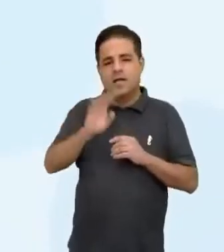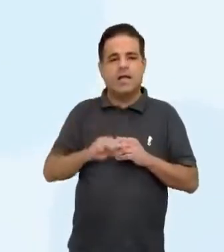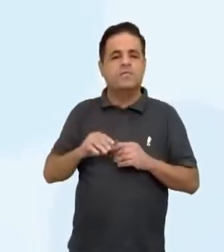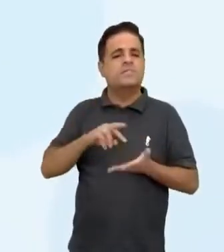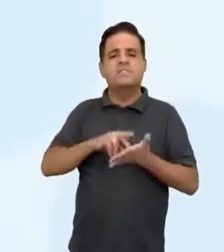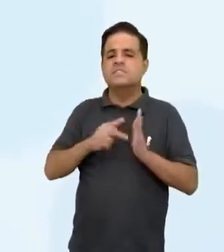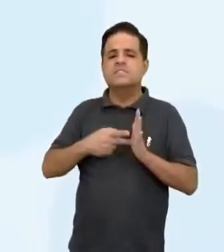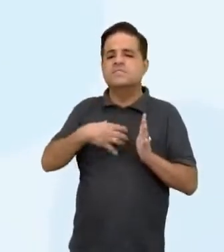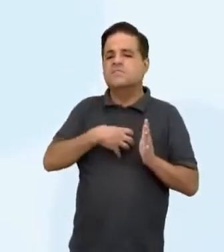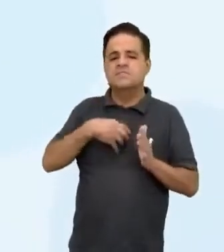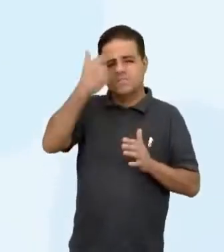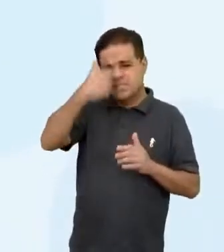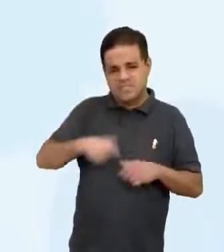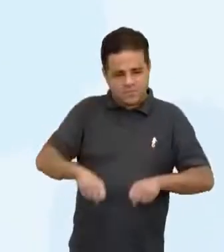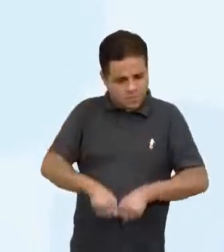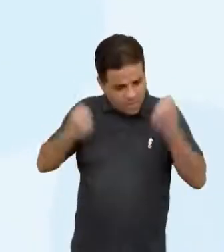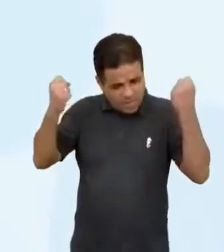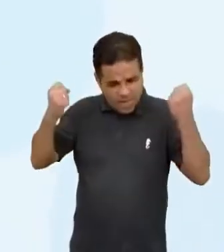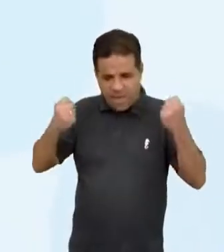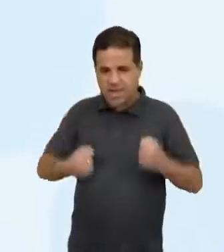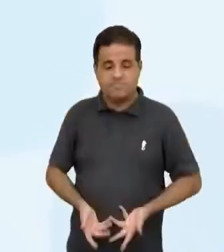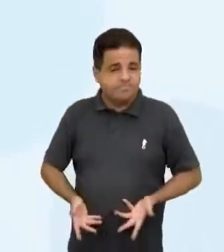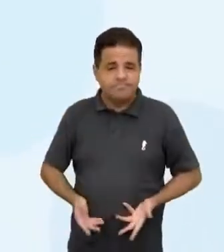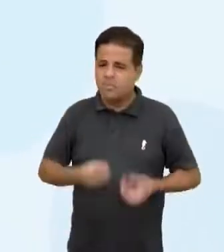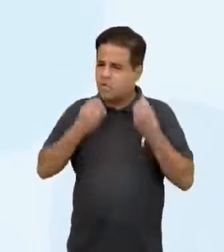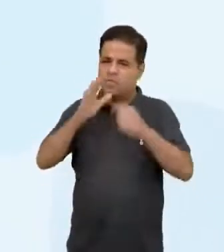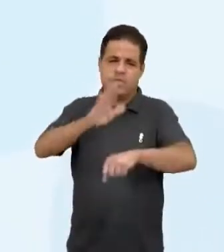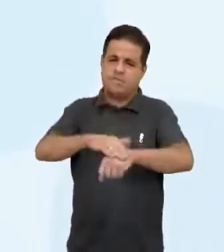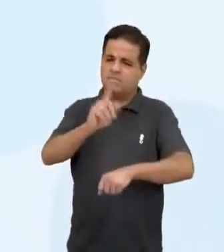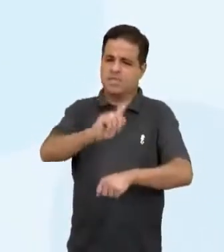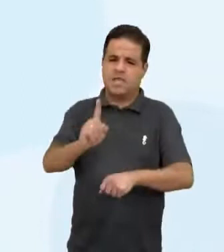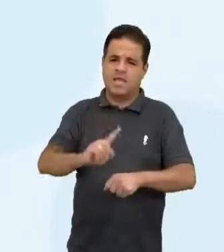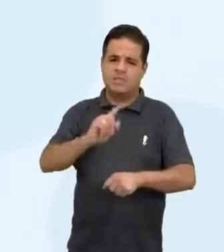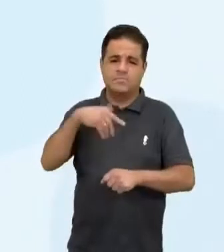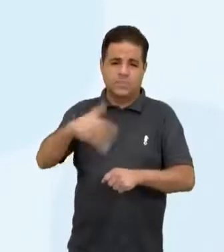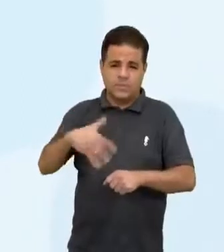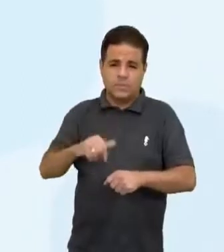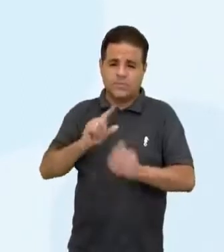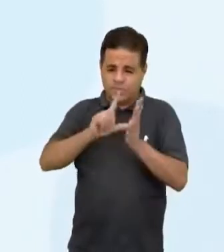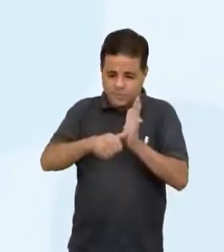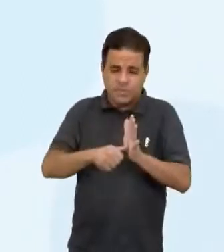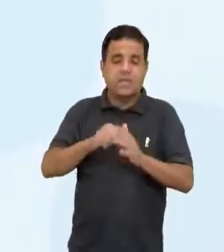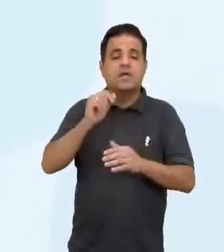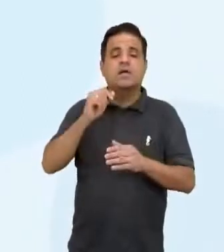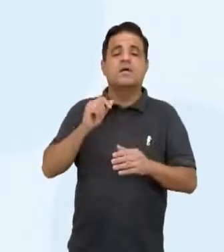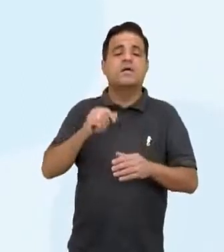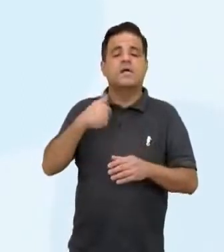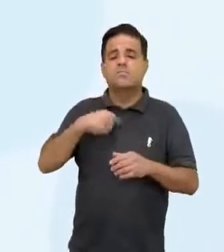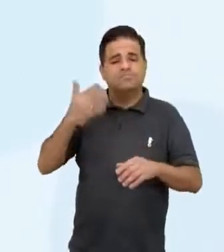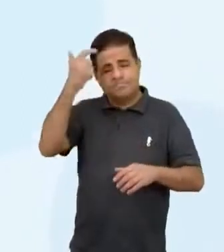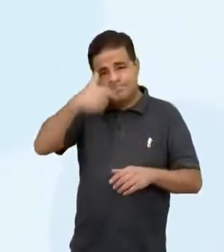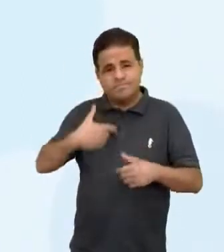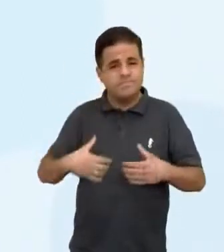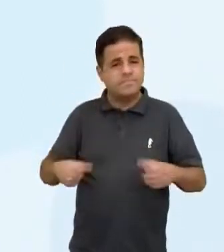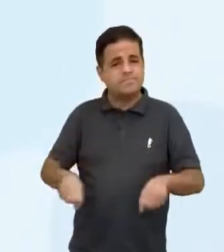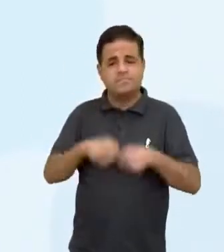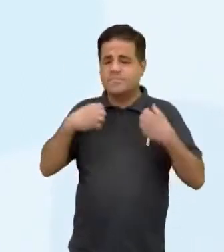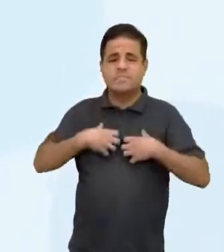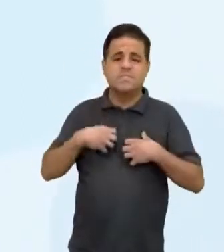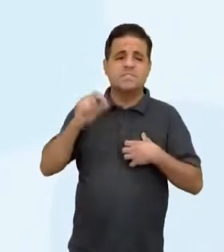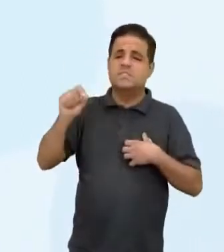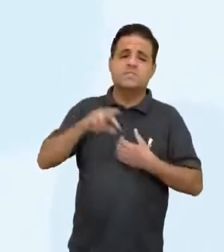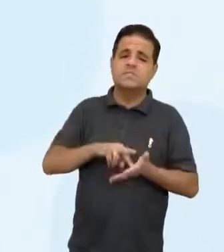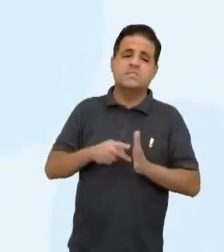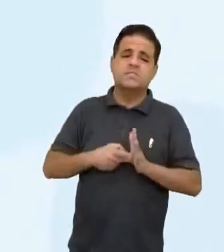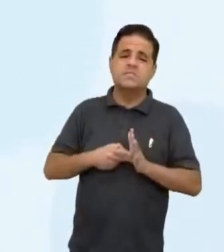sentido conotativo. Estou quebrado. Não vou dar tempo, tá? Porque a gente já está nos 5 minutos. Então, olha, estou quebrado. Nesse caso aí, ó,